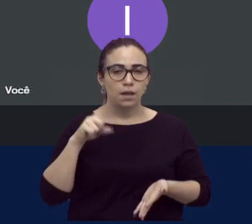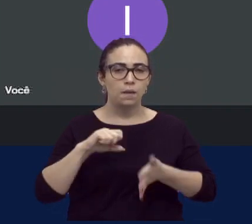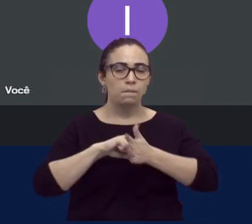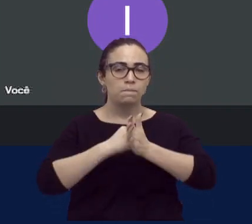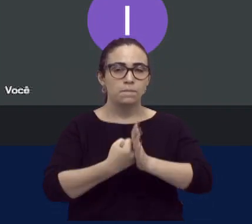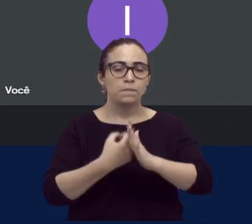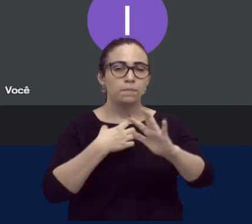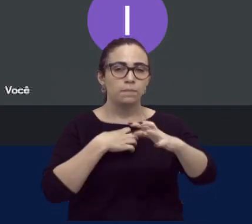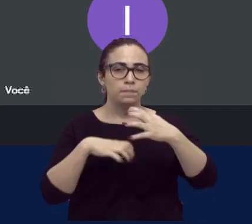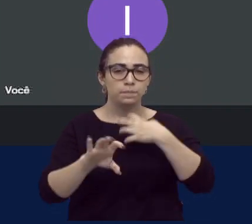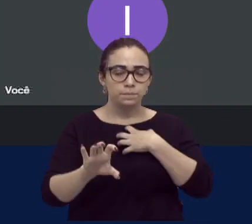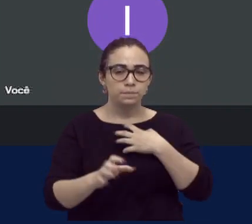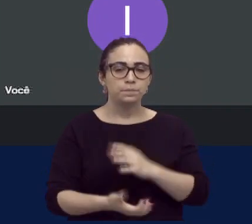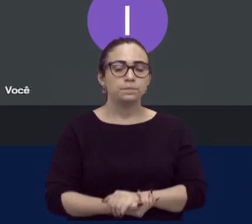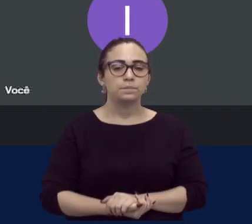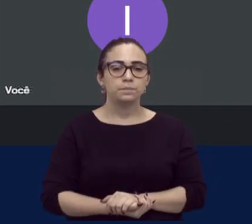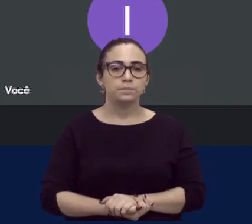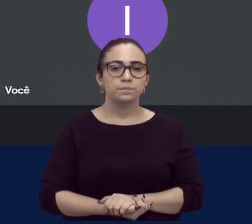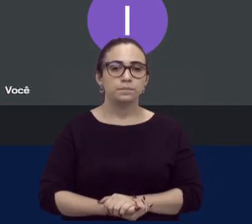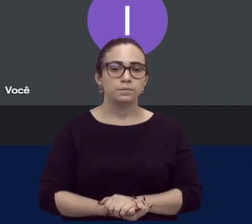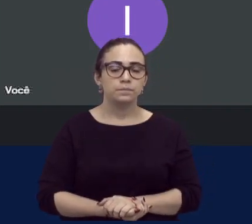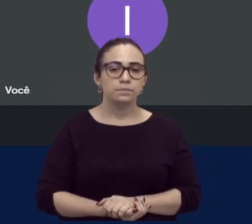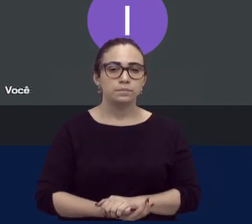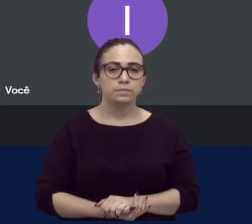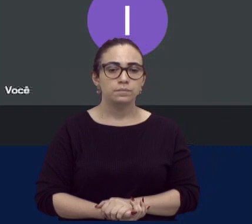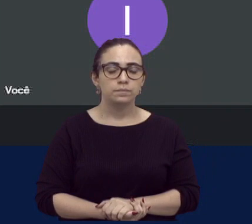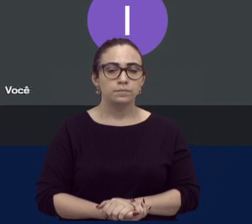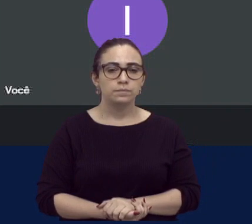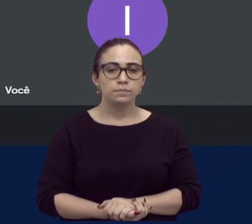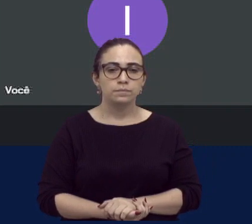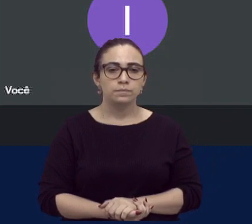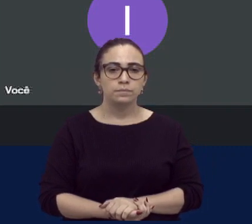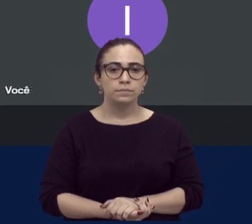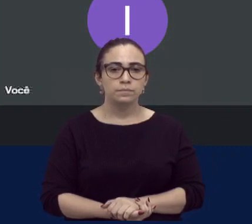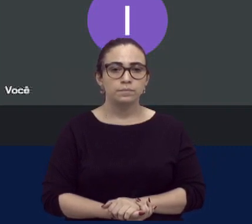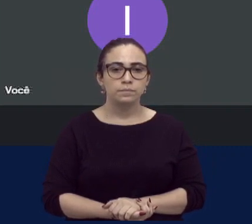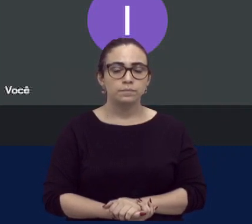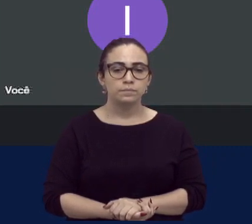E aí ele também comentou o seguinte,